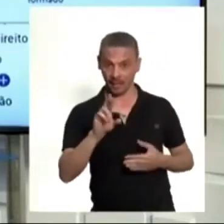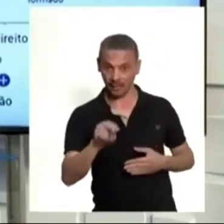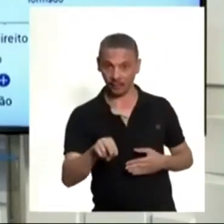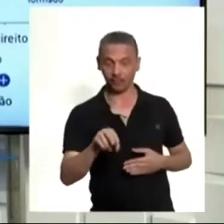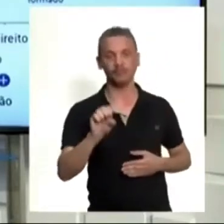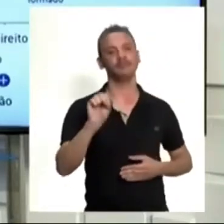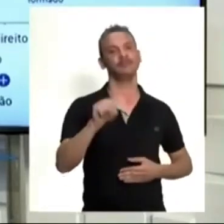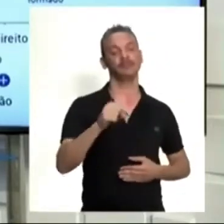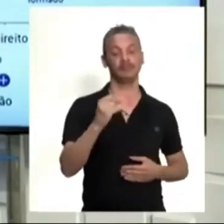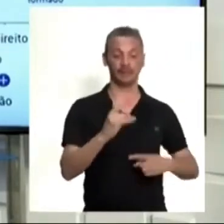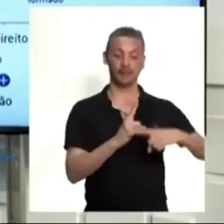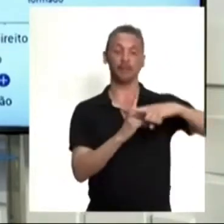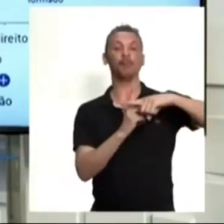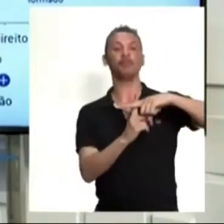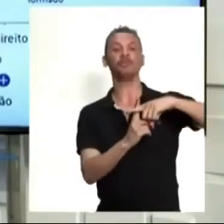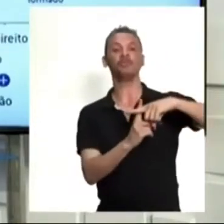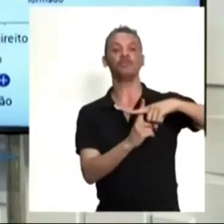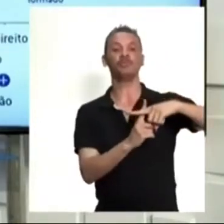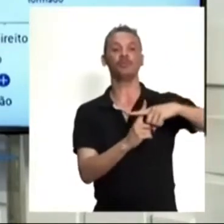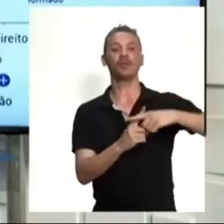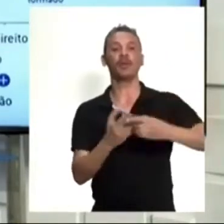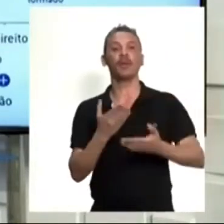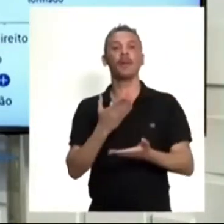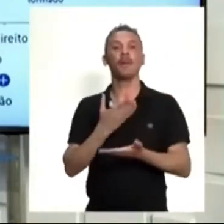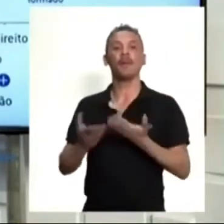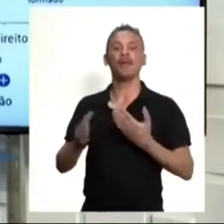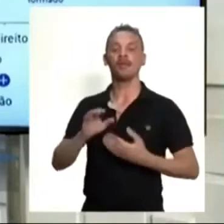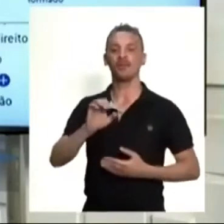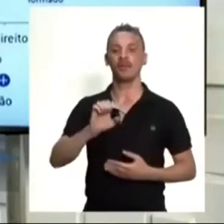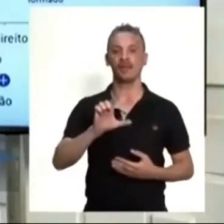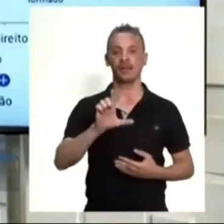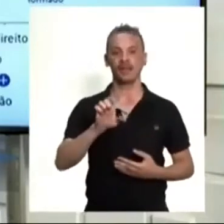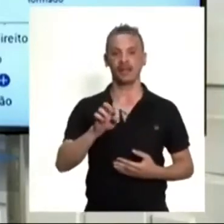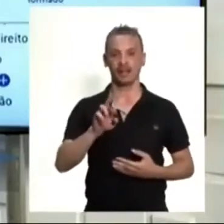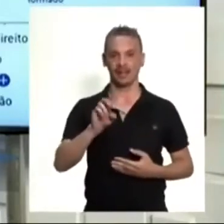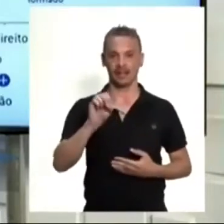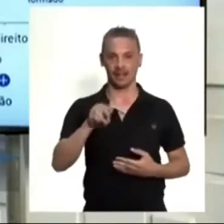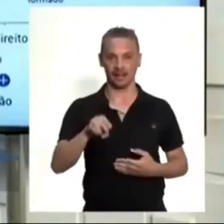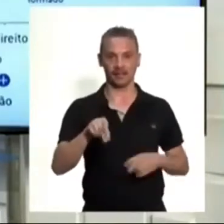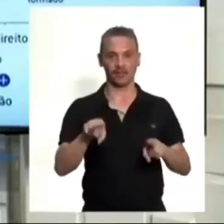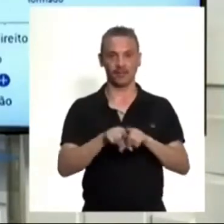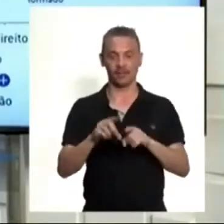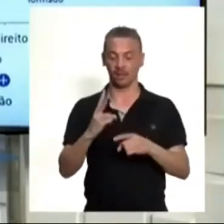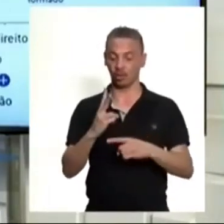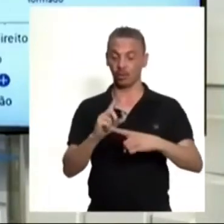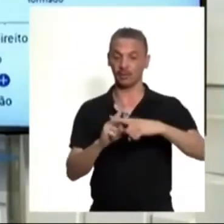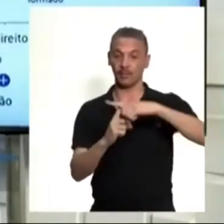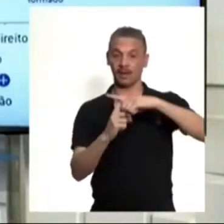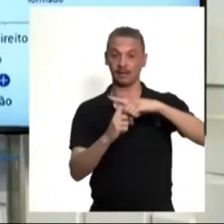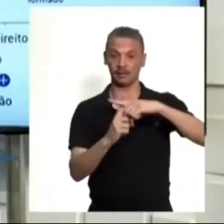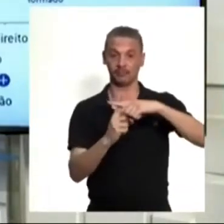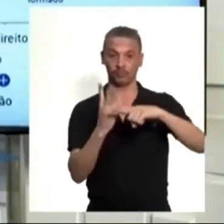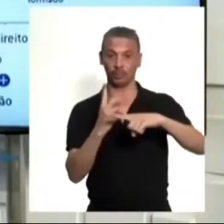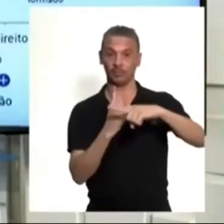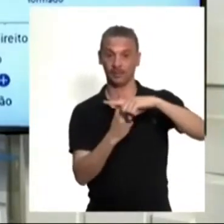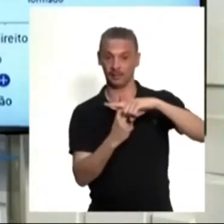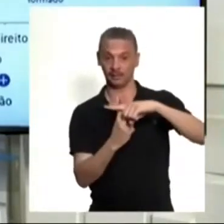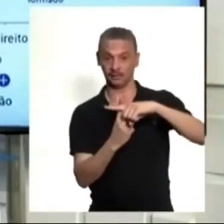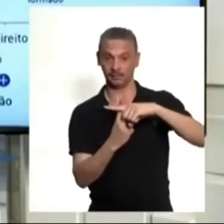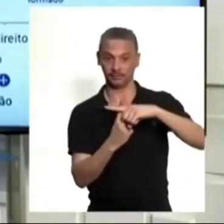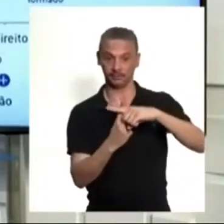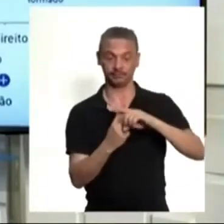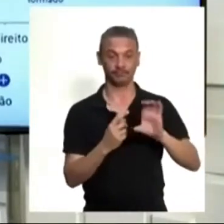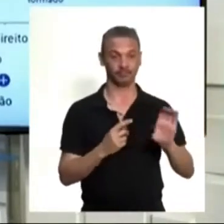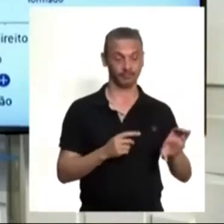fica positivo, isso significa que houve uma perda de elétrons. Se ele perdeu elétrons, olha só, ele vai para 2+. Tá vendo? Por isso que é o